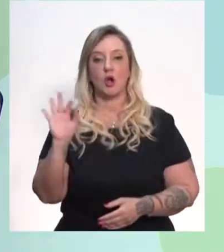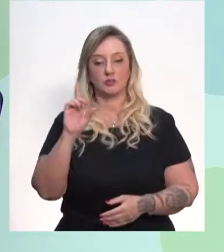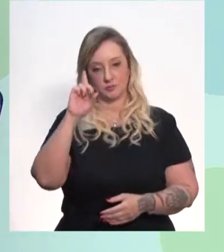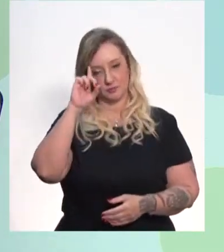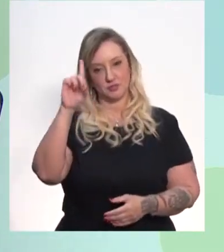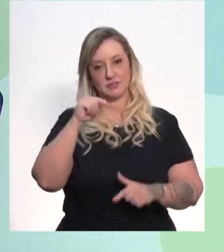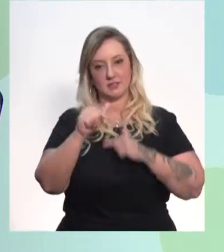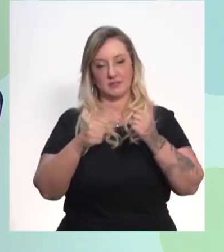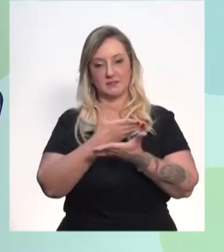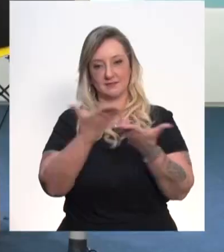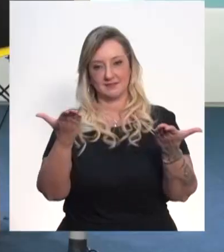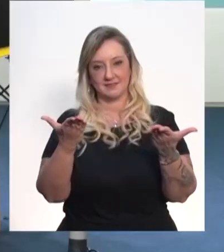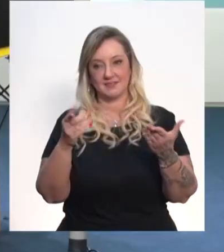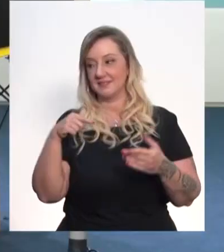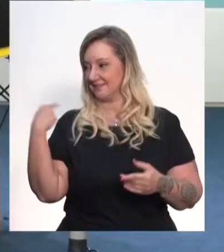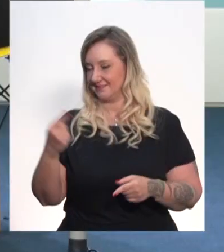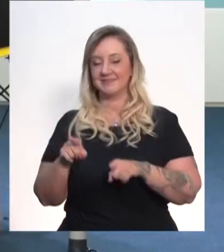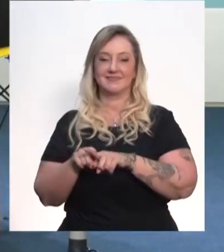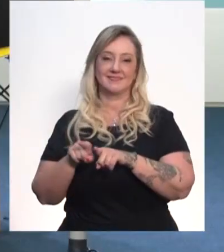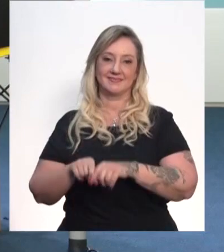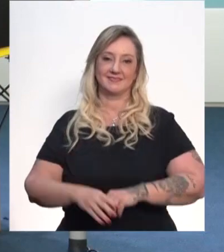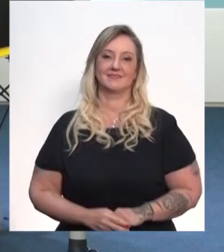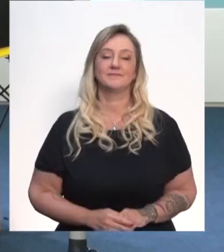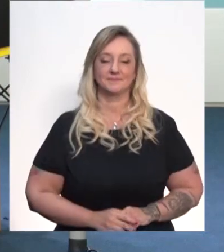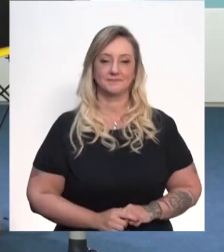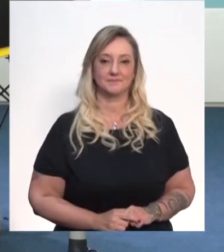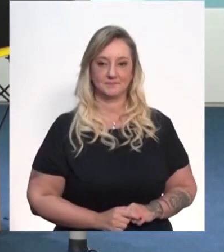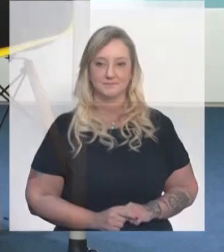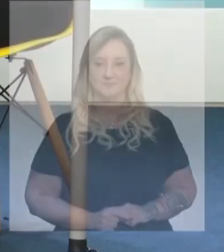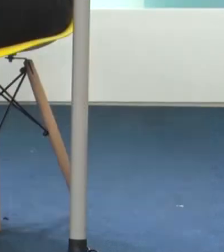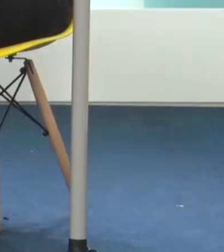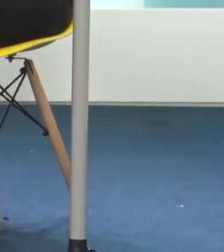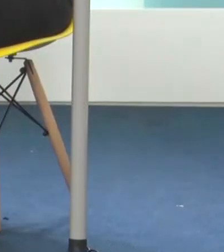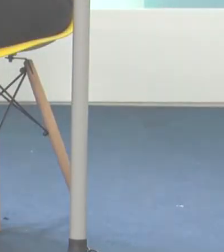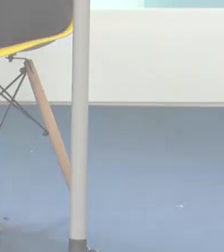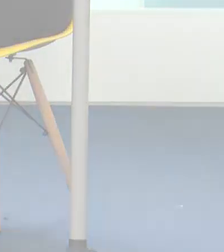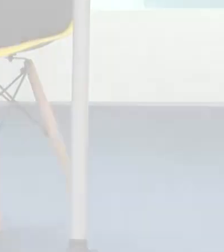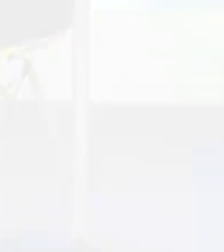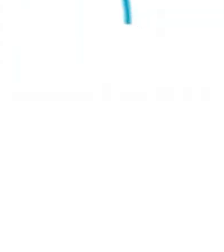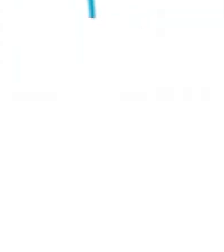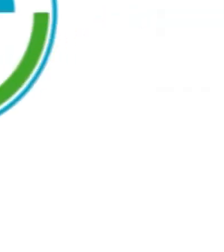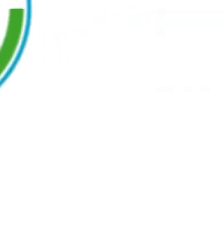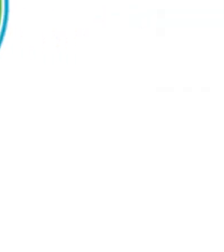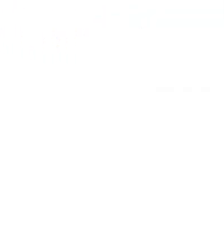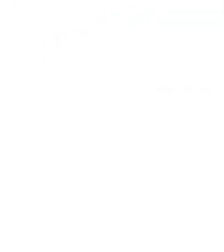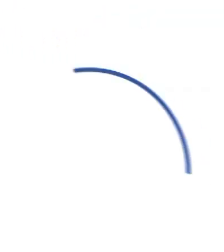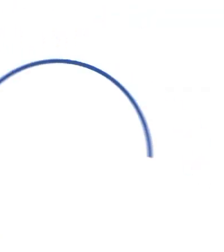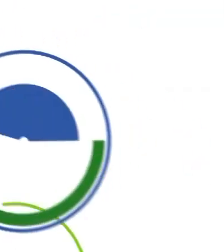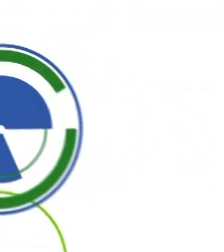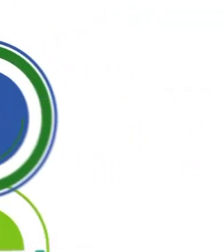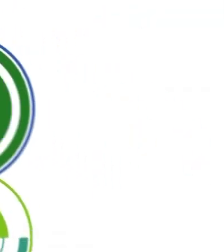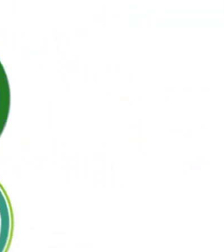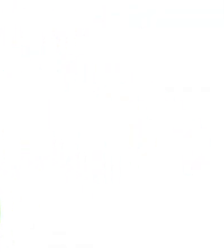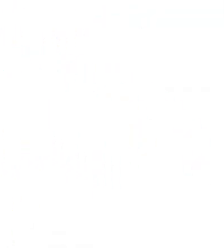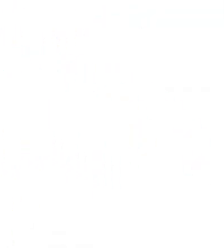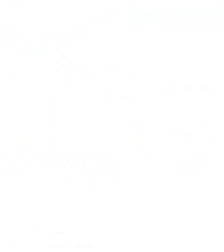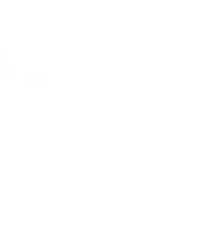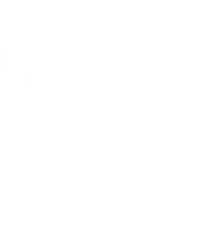79.414 pessoas que também já enviaram. Então, assim, os números aumentaram, né, de ontem para hoje, é o que